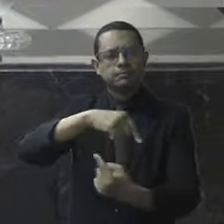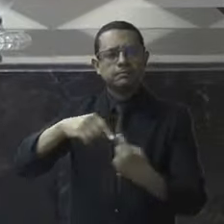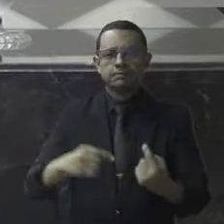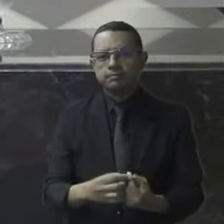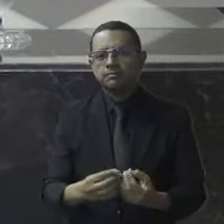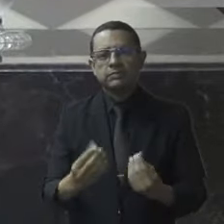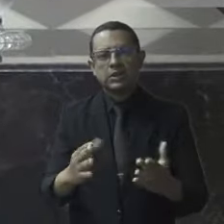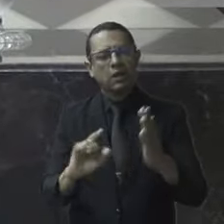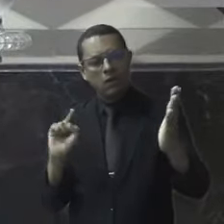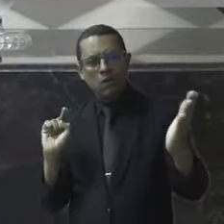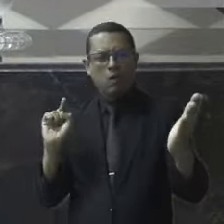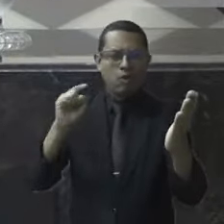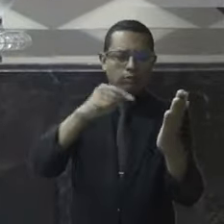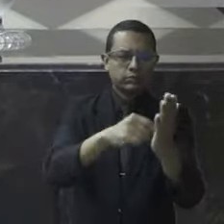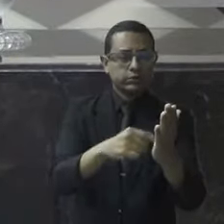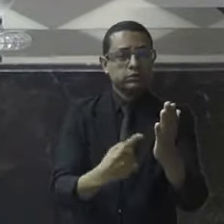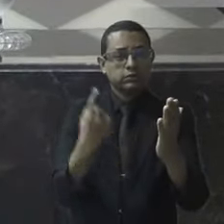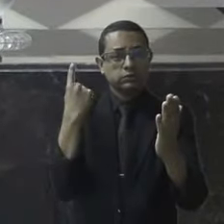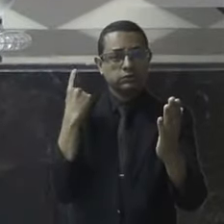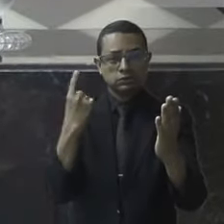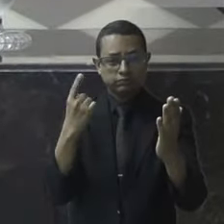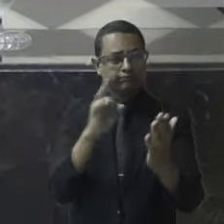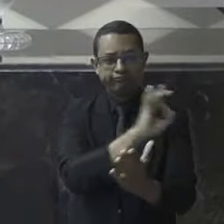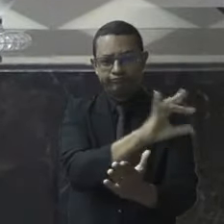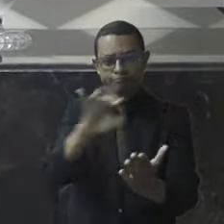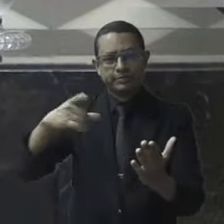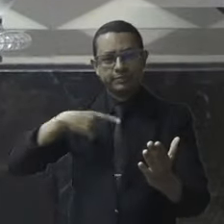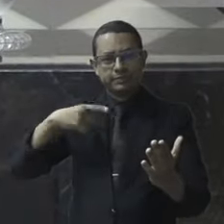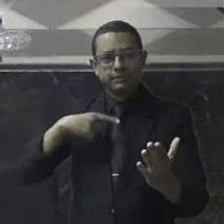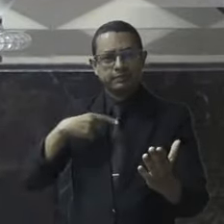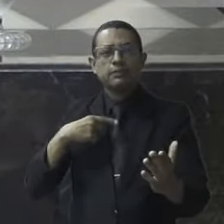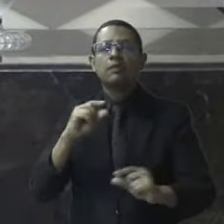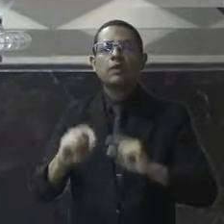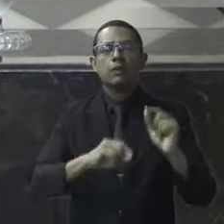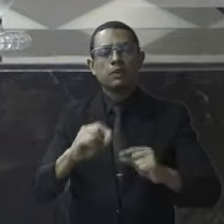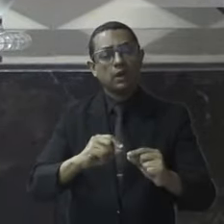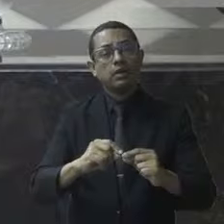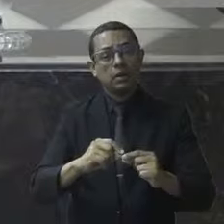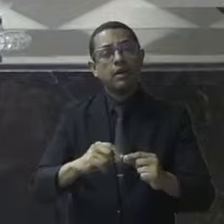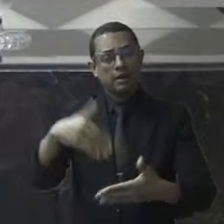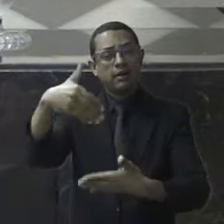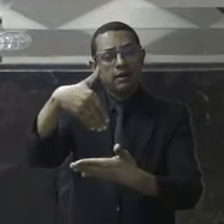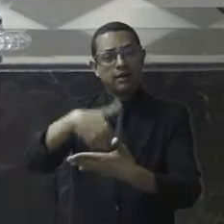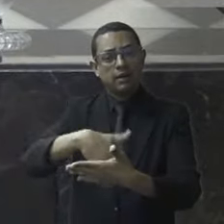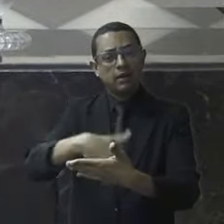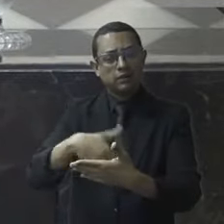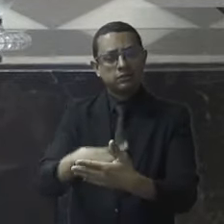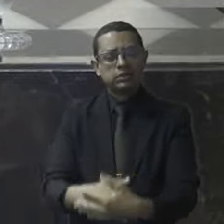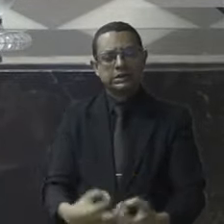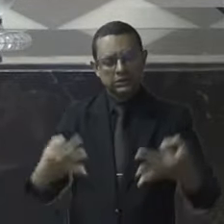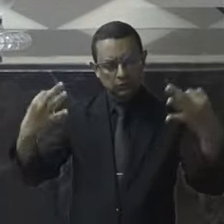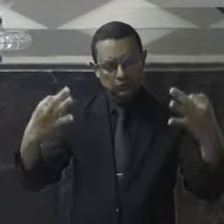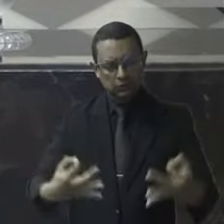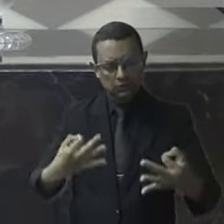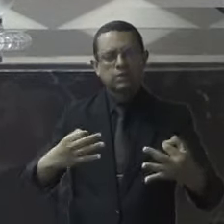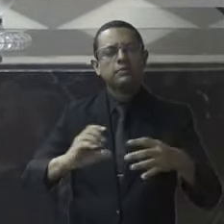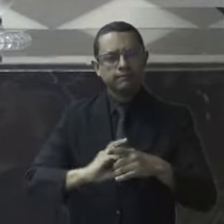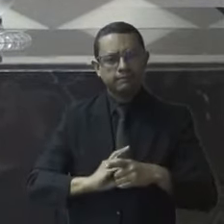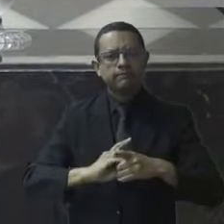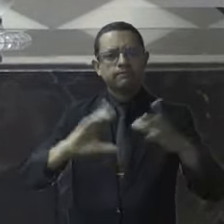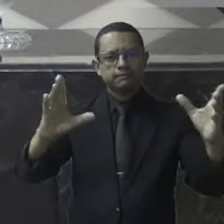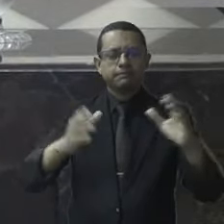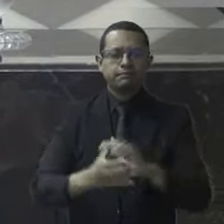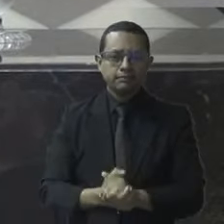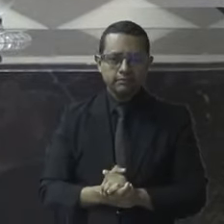prol de um objetivo comum, a realização de eleições justas e democráticas. Por